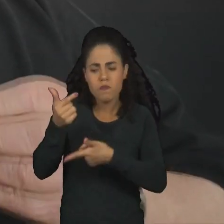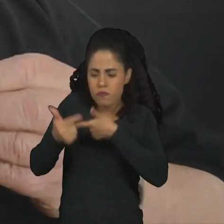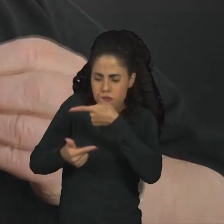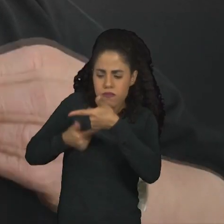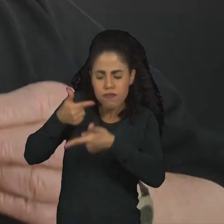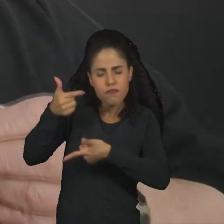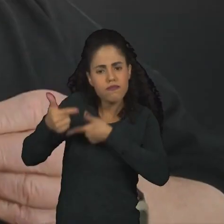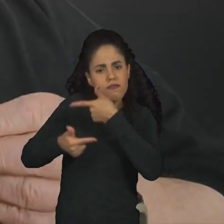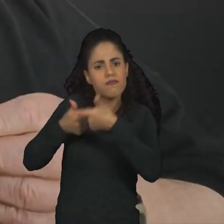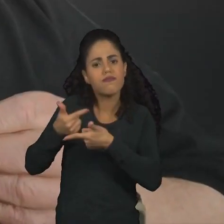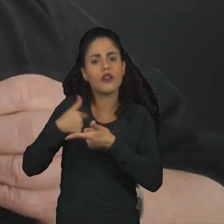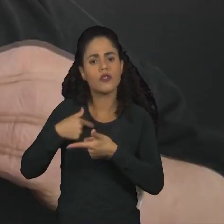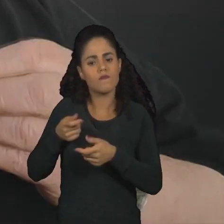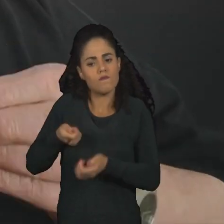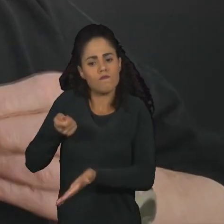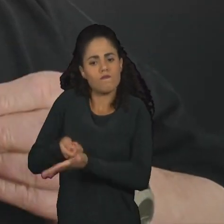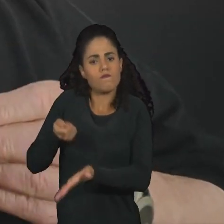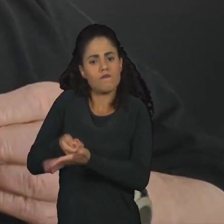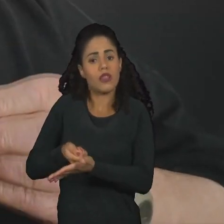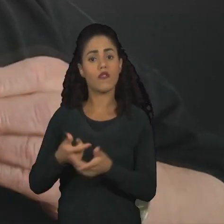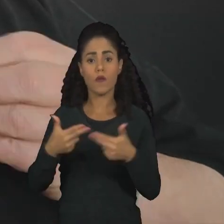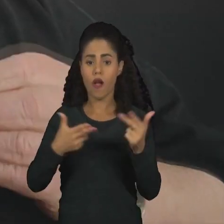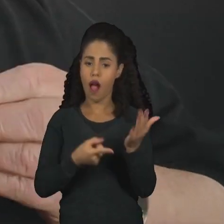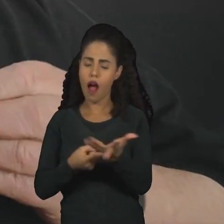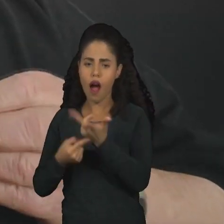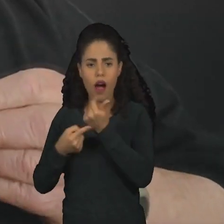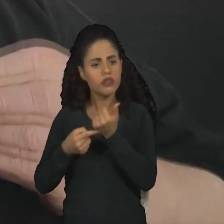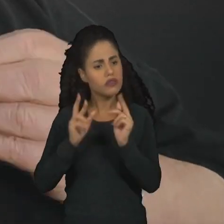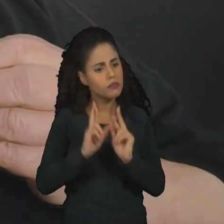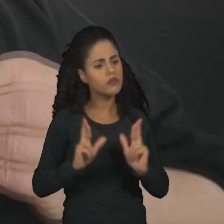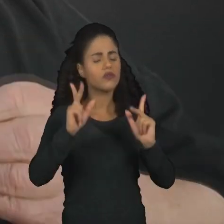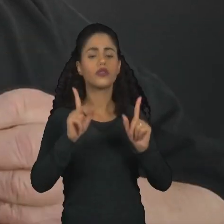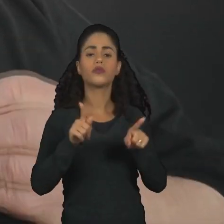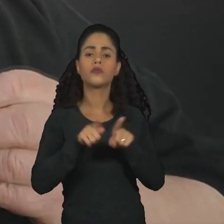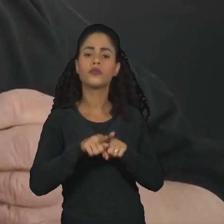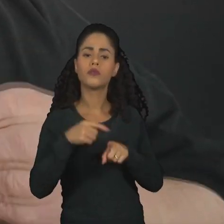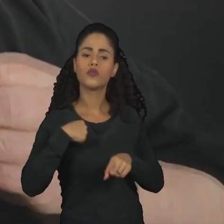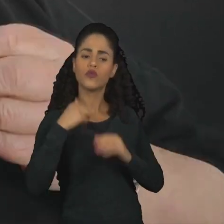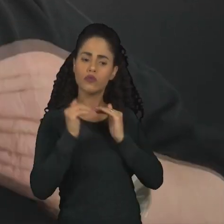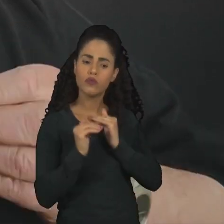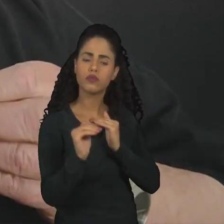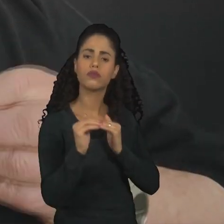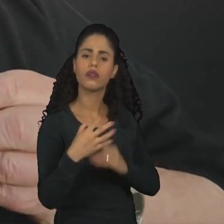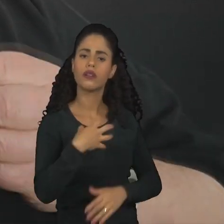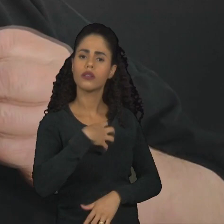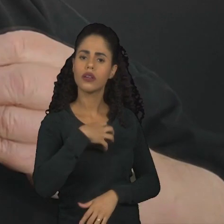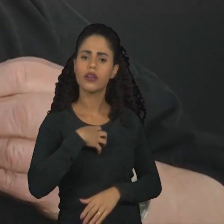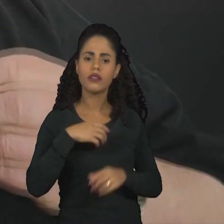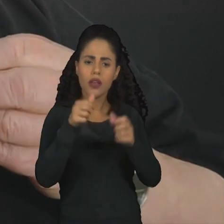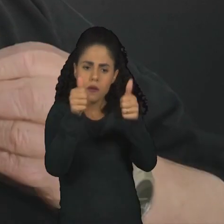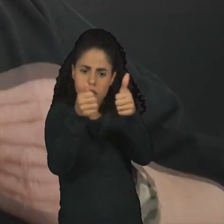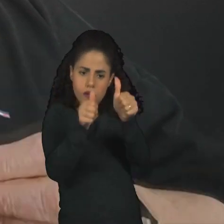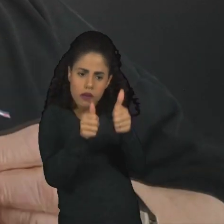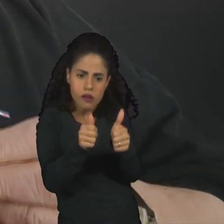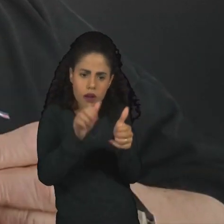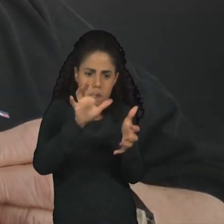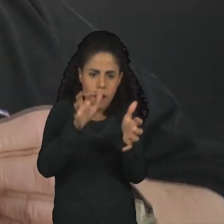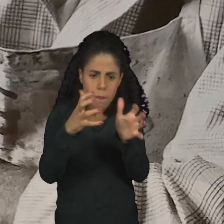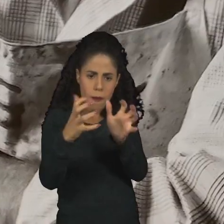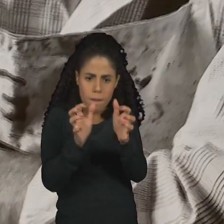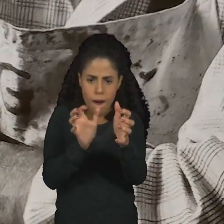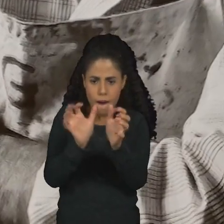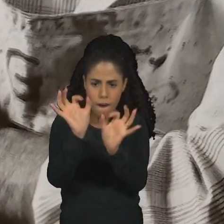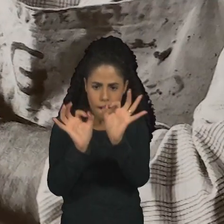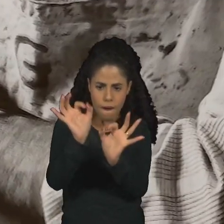de um critério rigoroso do que é arte, no sentido de estabelecer formas que dialogam com